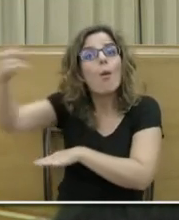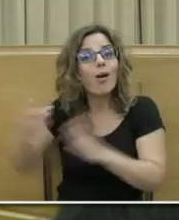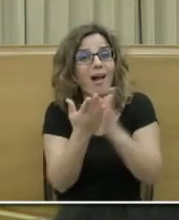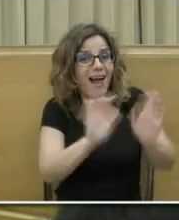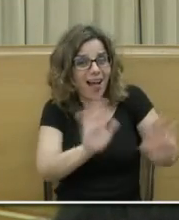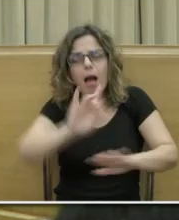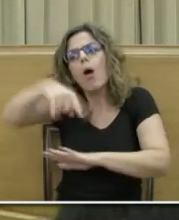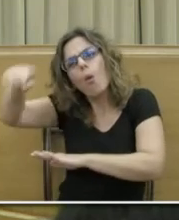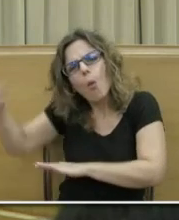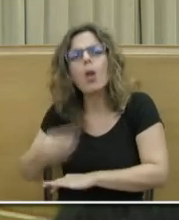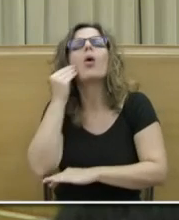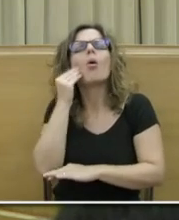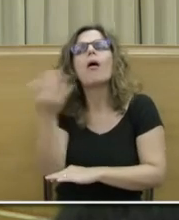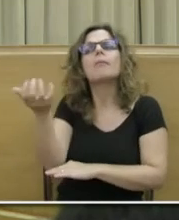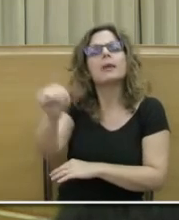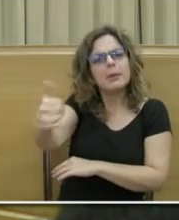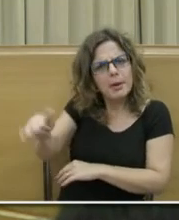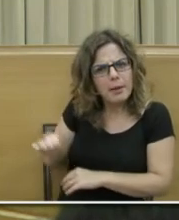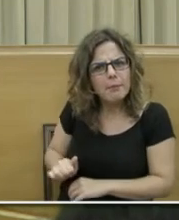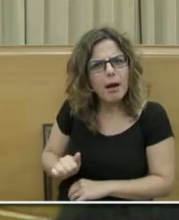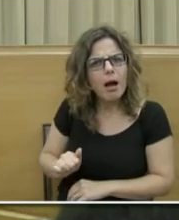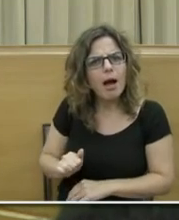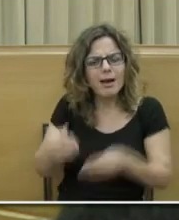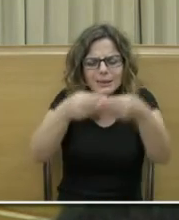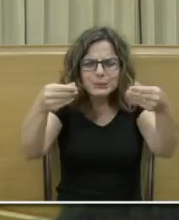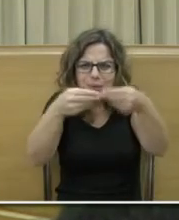remoção das placas com fibrocimento, sendo